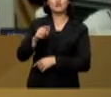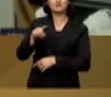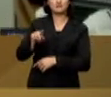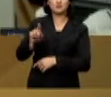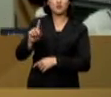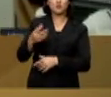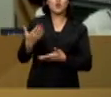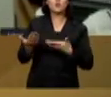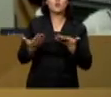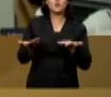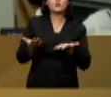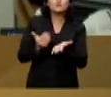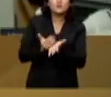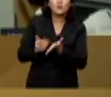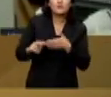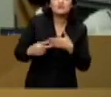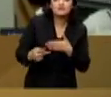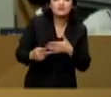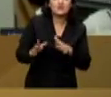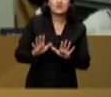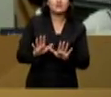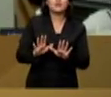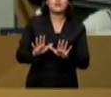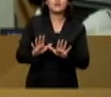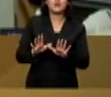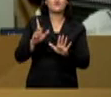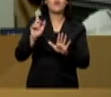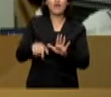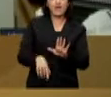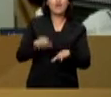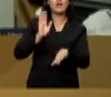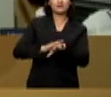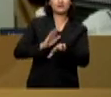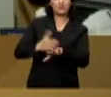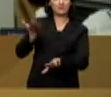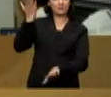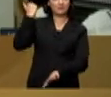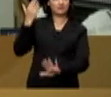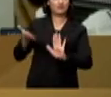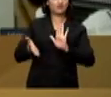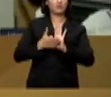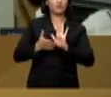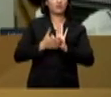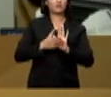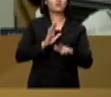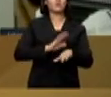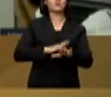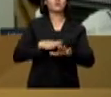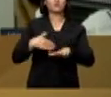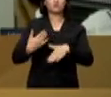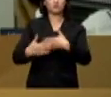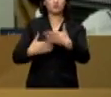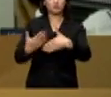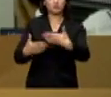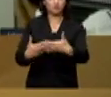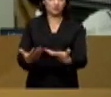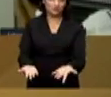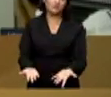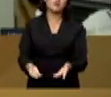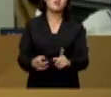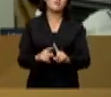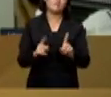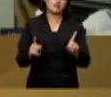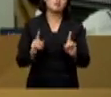a modulação era tempestiva à época que foi proposta, e com o passar do tempo ficou extemporânea. Então,